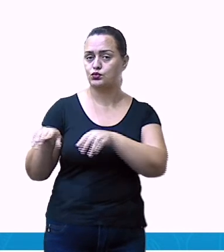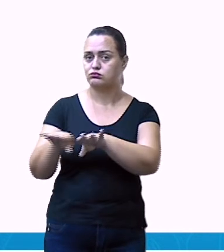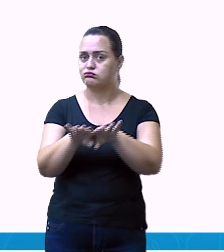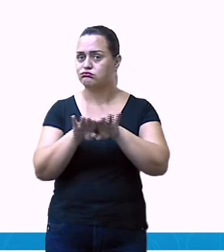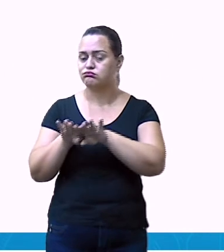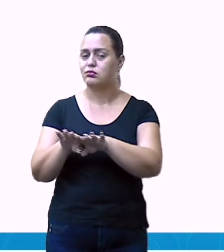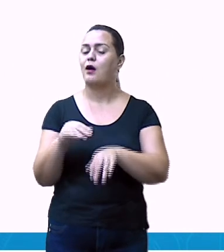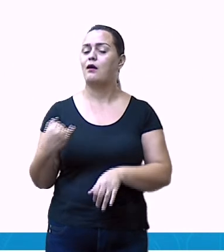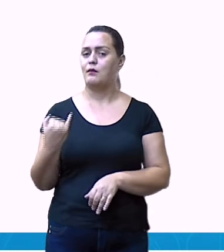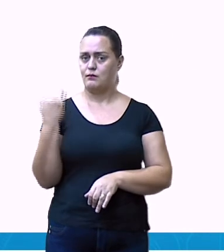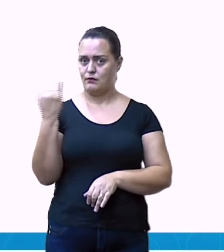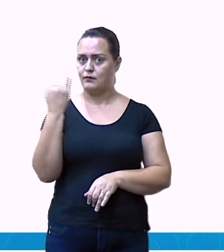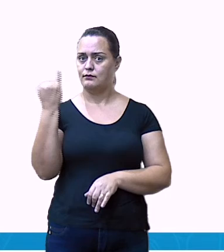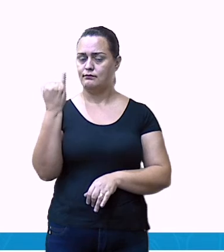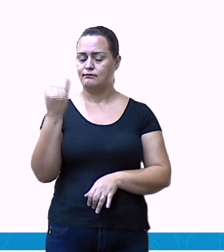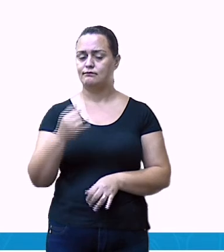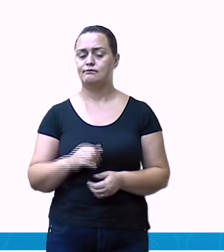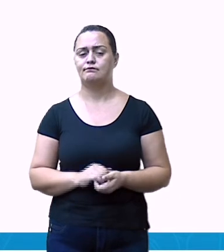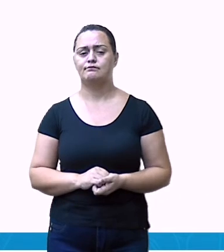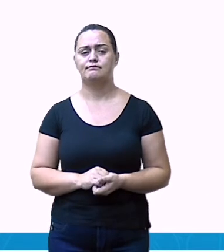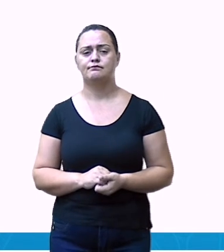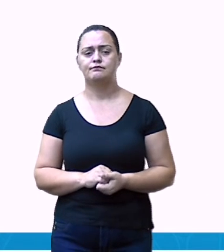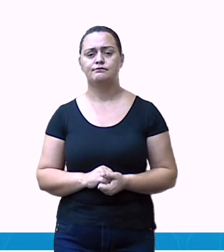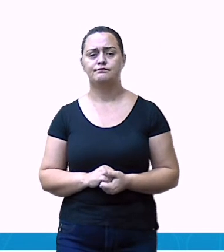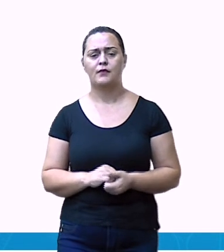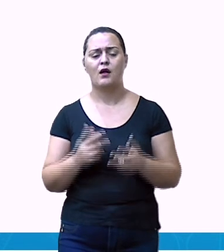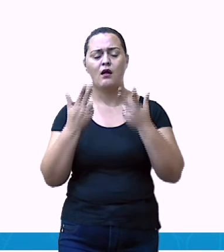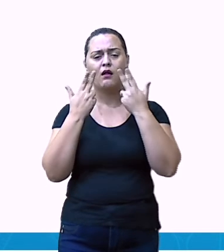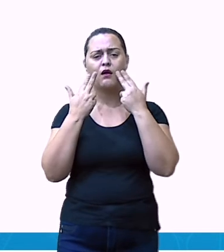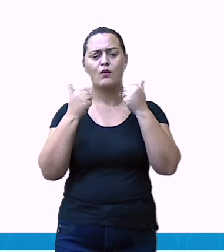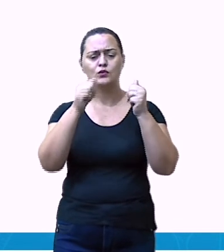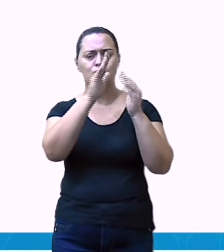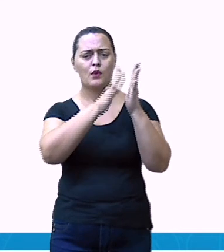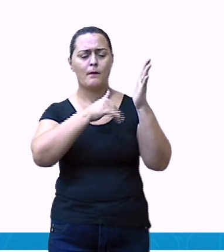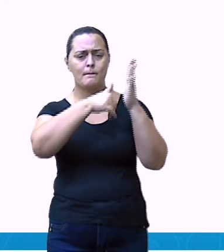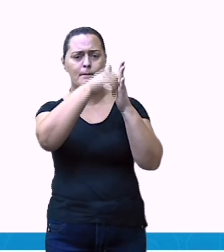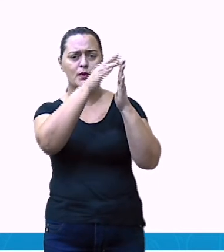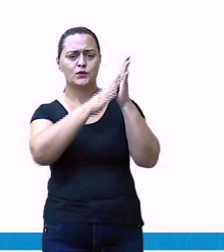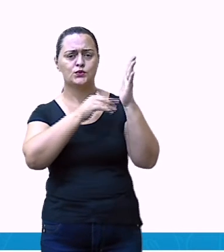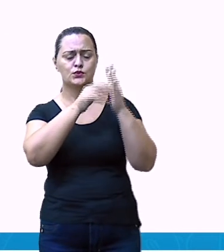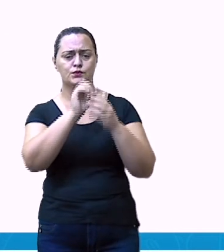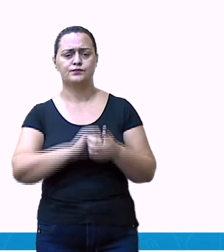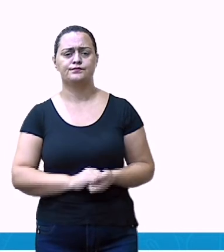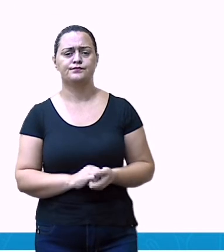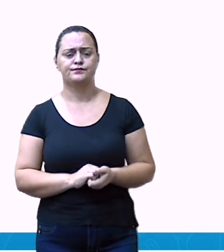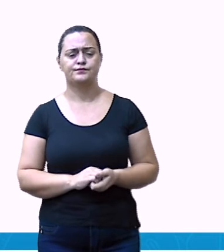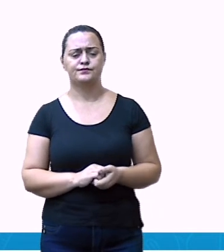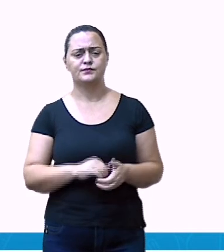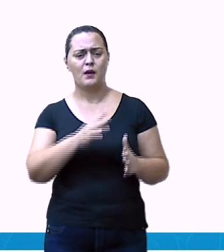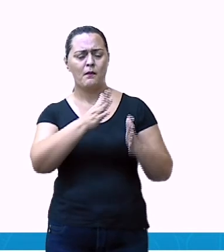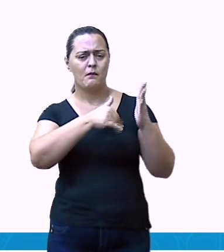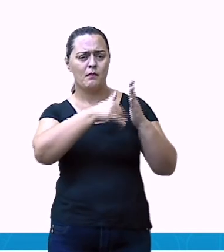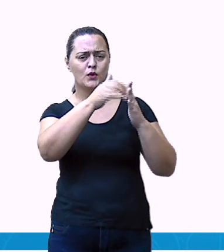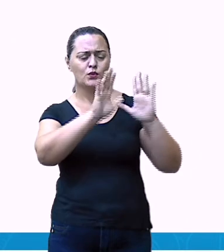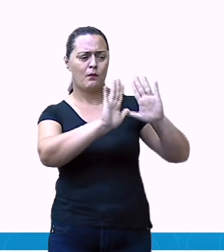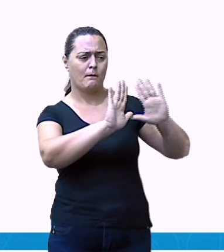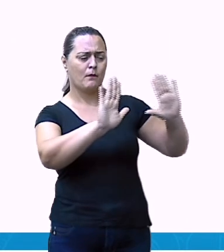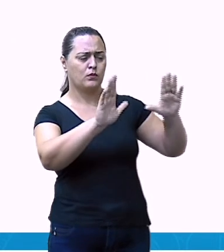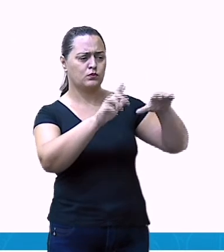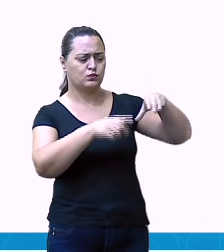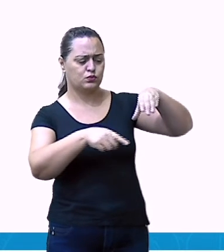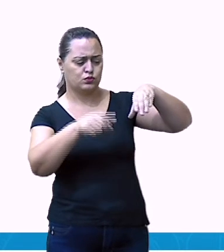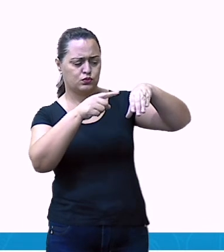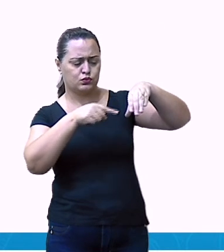Linguagem da pintura. As pinturas em paredes de cavernas estão entre as mais antigas manifestações